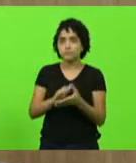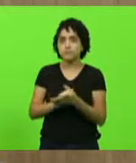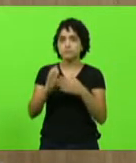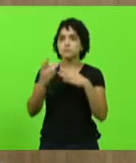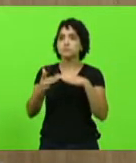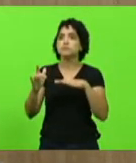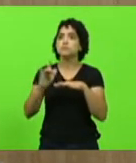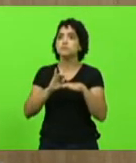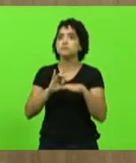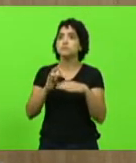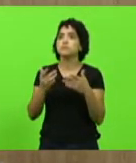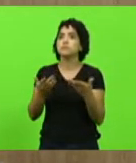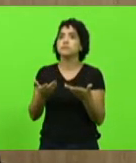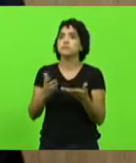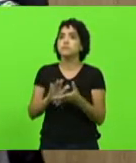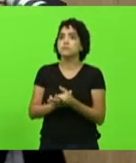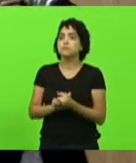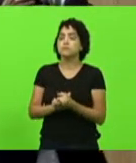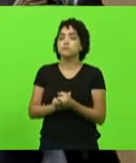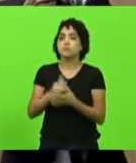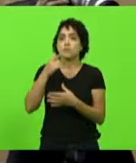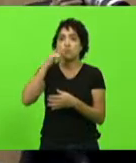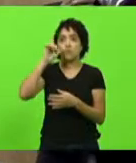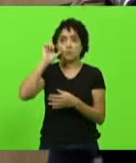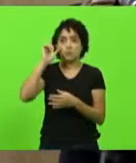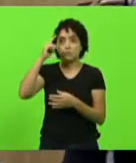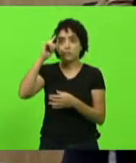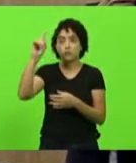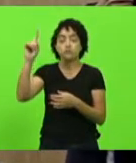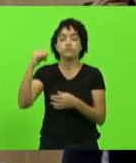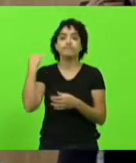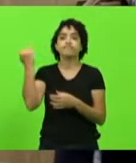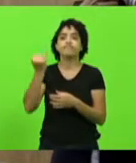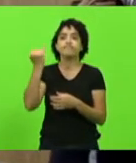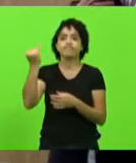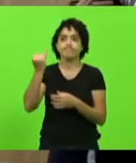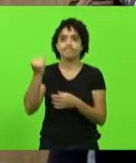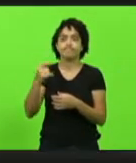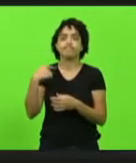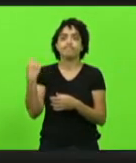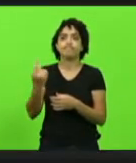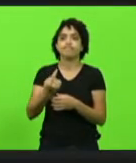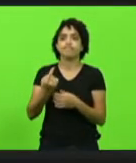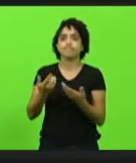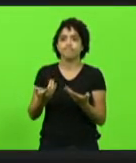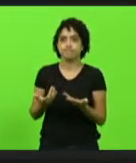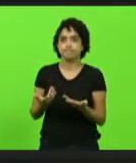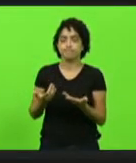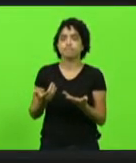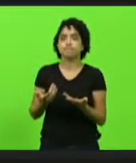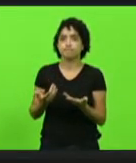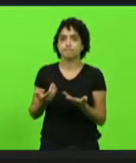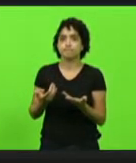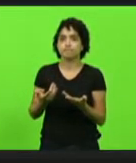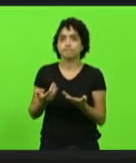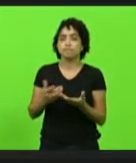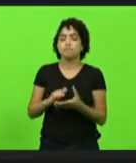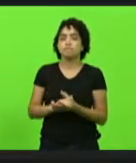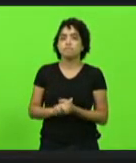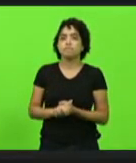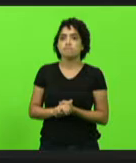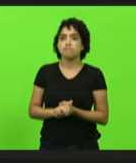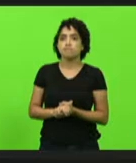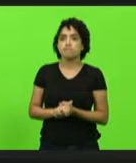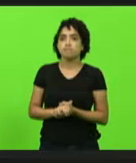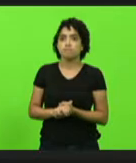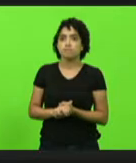né? Ontem foi uma data muito importante para nós, presidente Silvio, lá do Alto Vale,